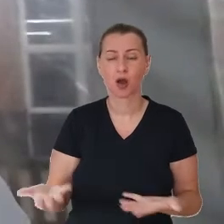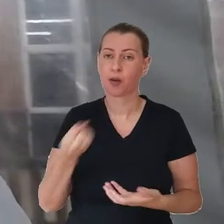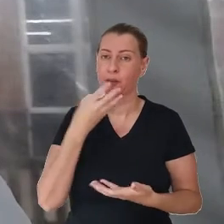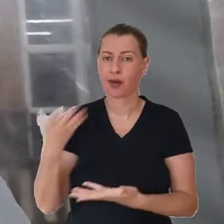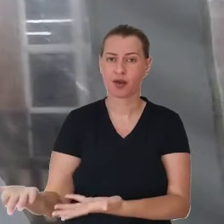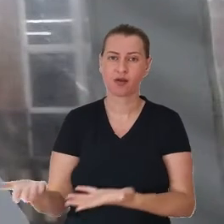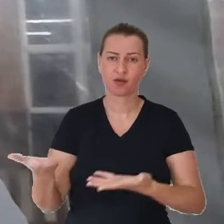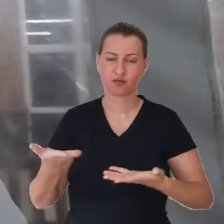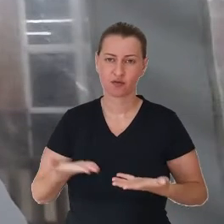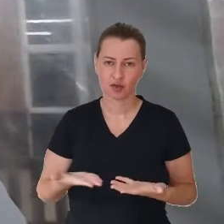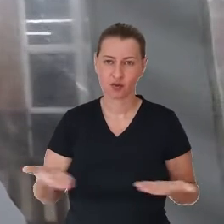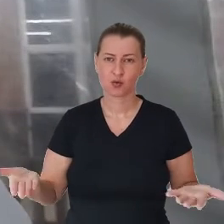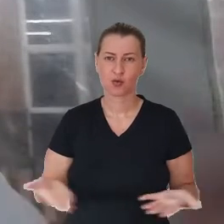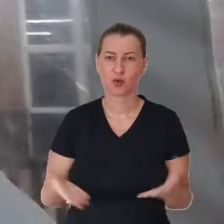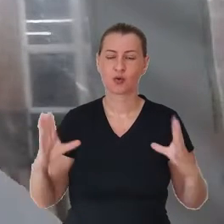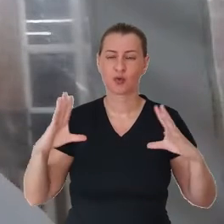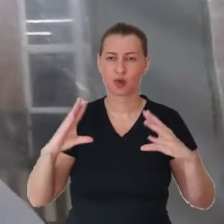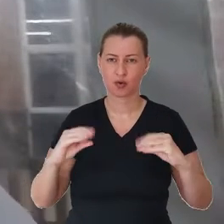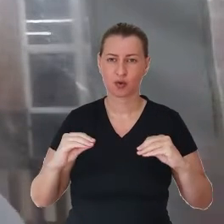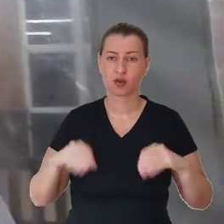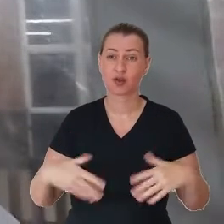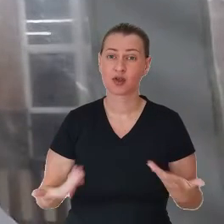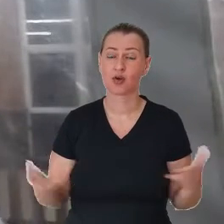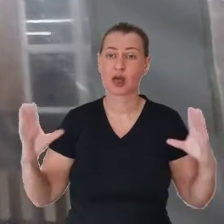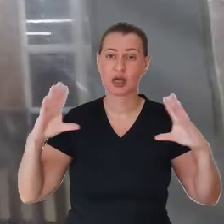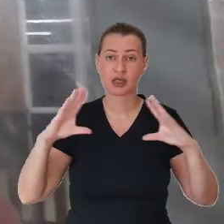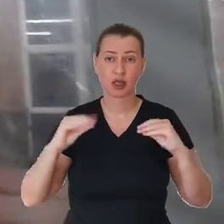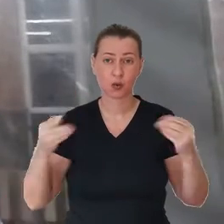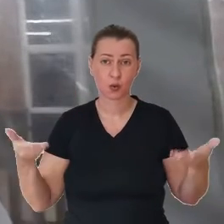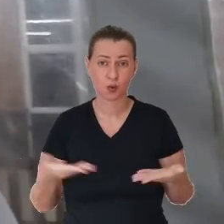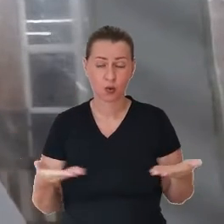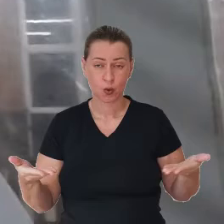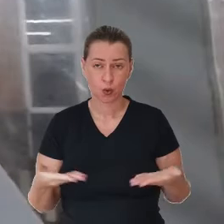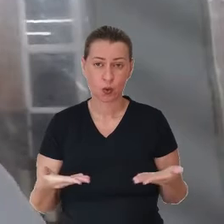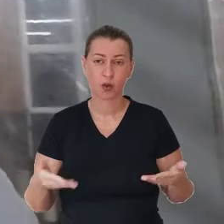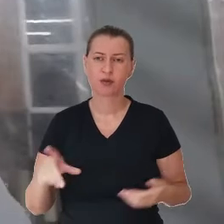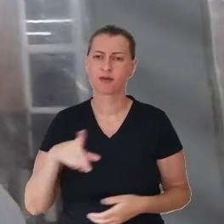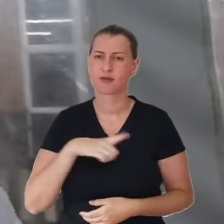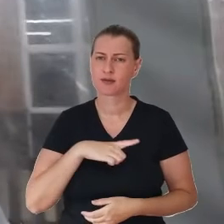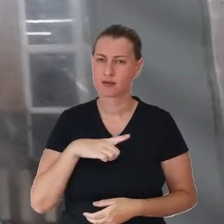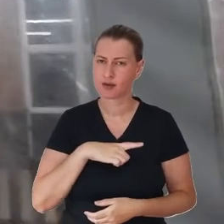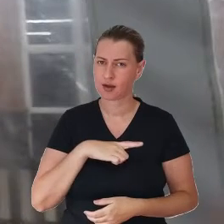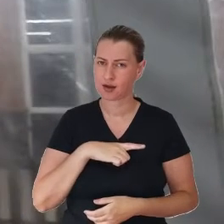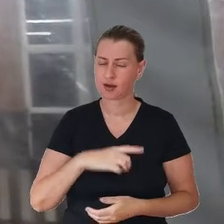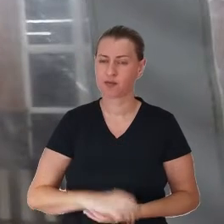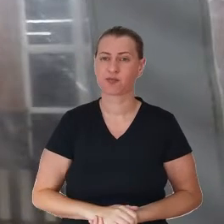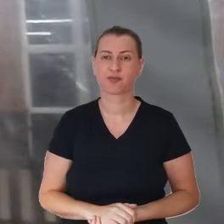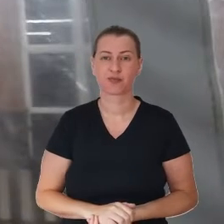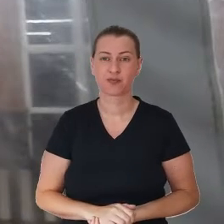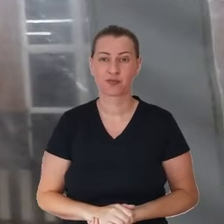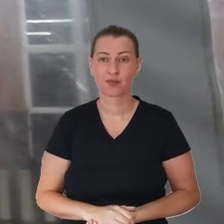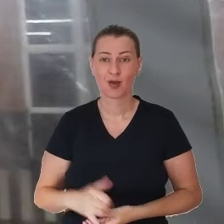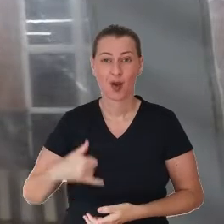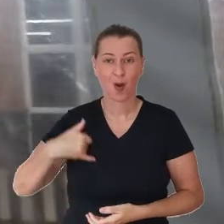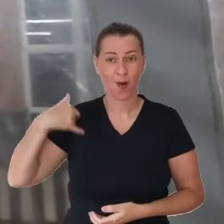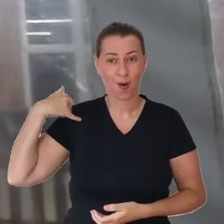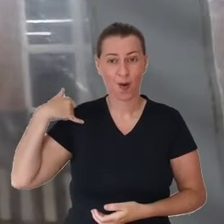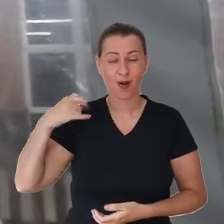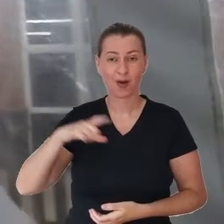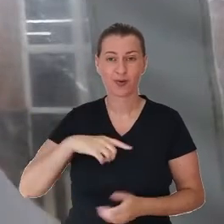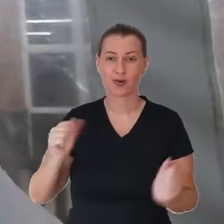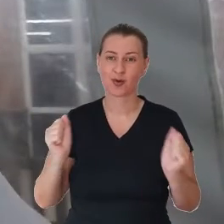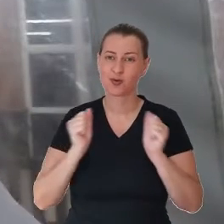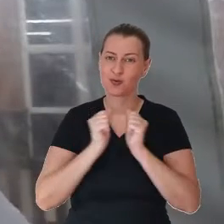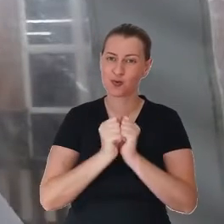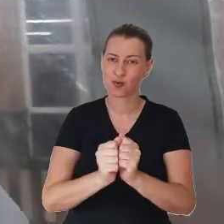todos bem-vindos aqui essa noite. E essa noite, né, nós teremos a honra de ter a